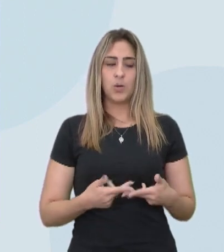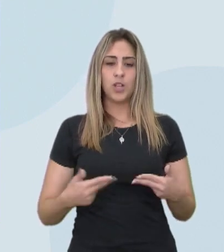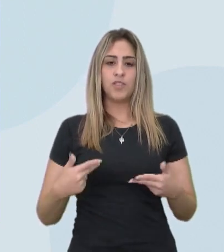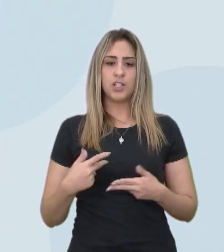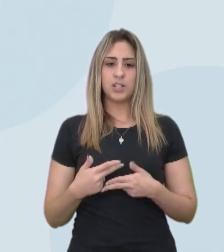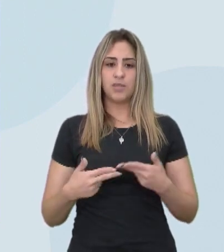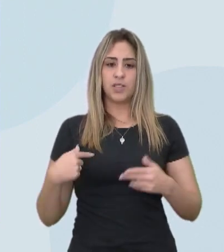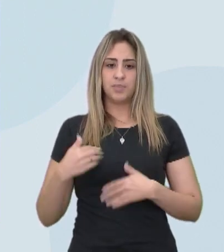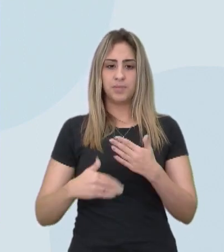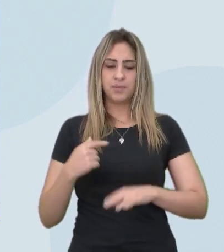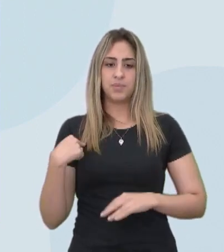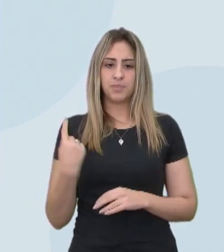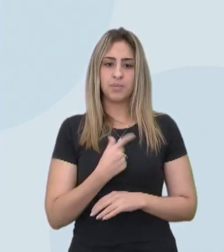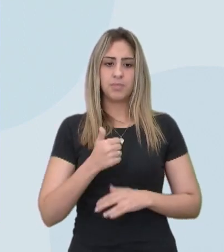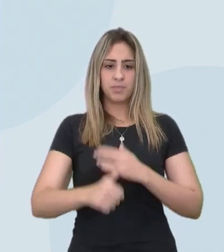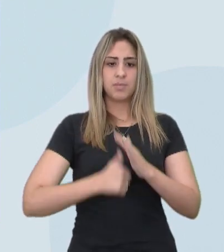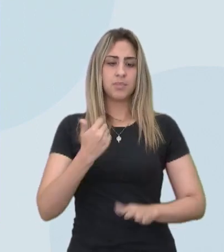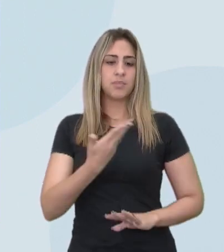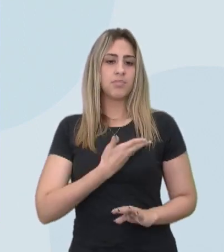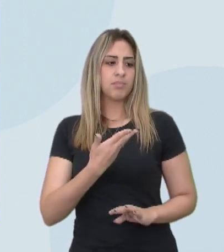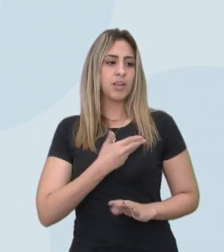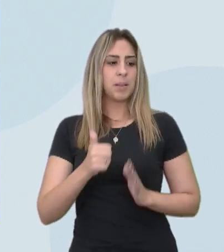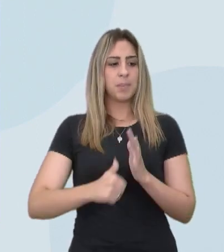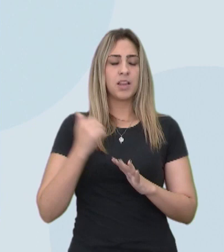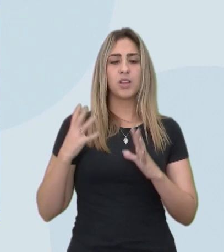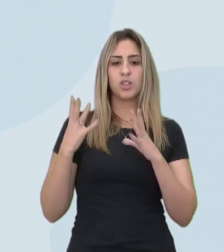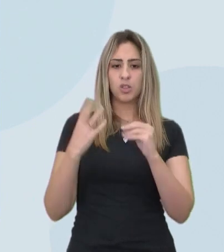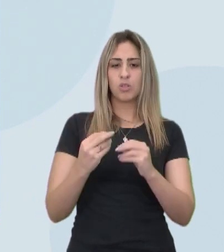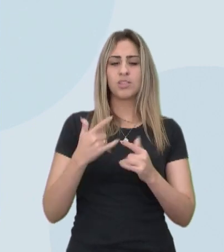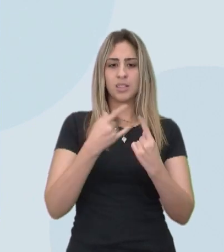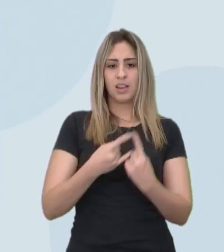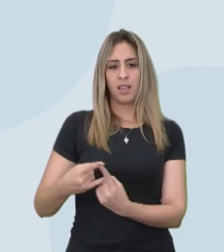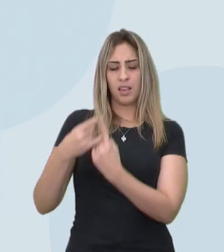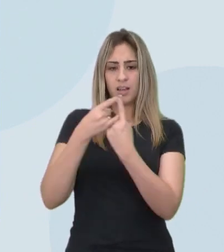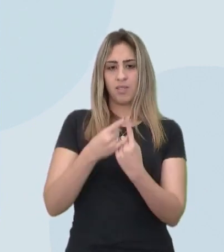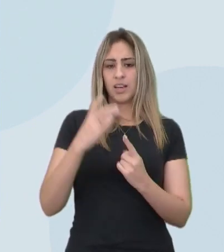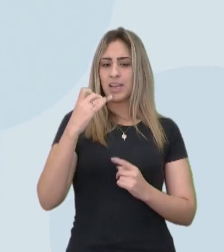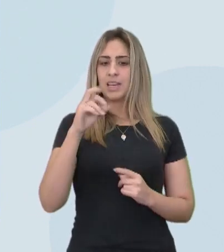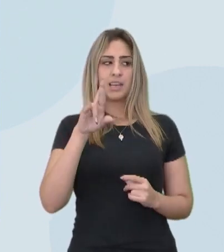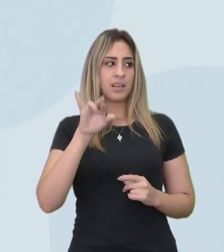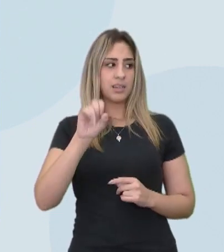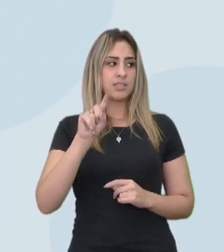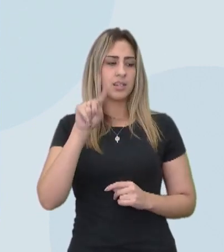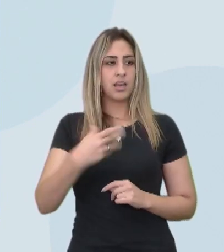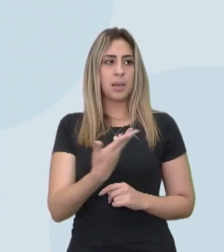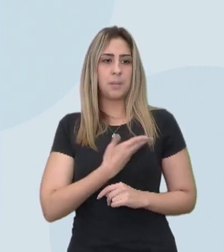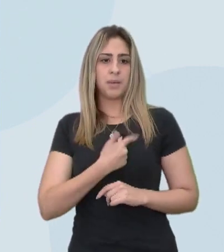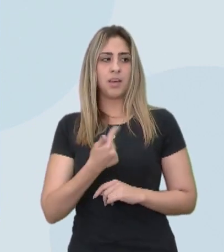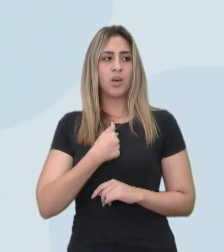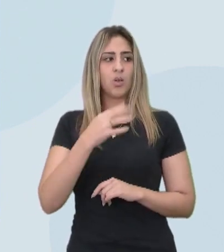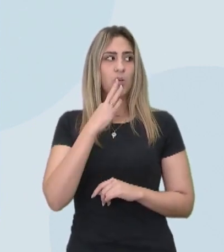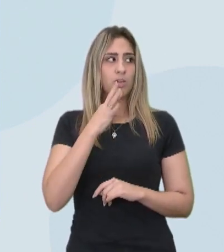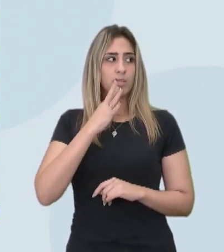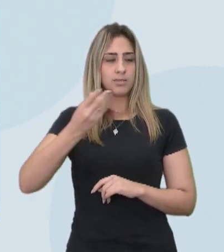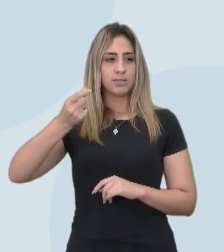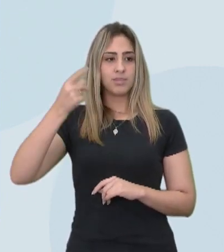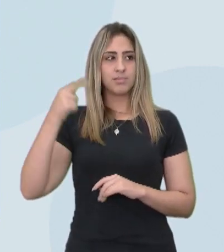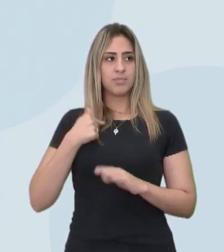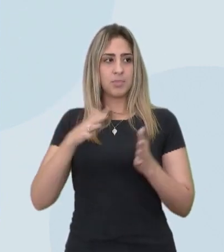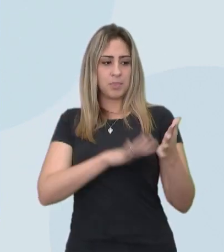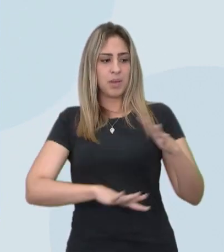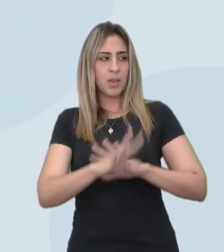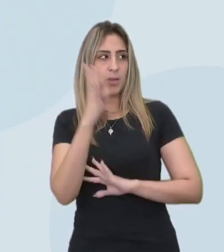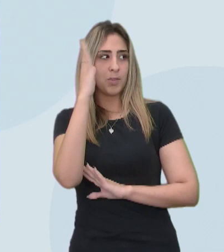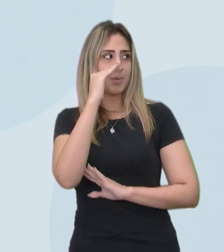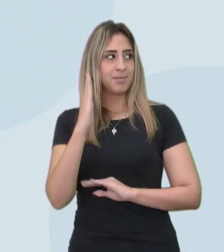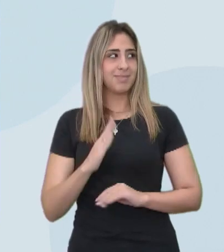Cristina. Cristina, minha melhor amiga, amiga de todas as horas. A Cris é a amiga que eu conheci desde o prezinho. Então, nós